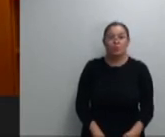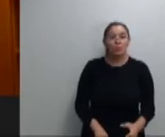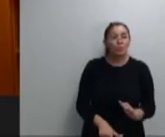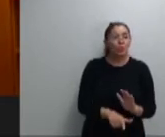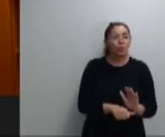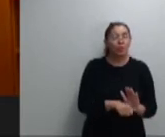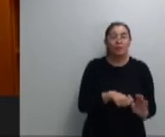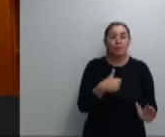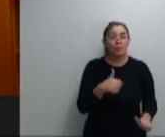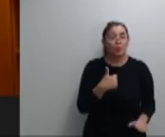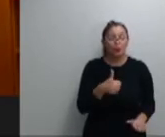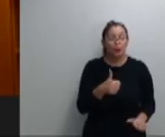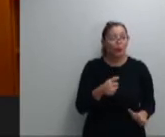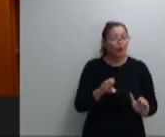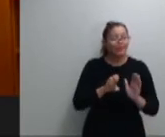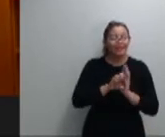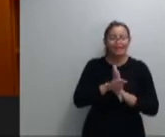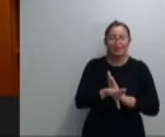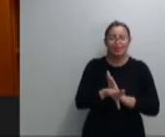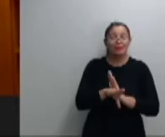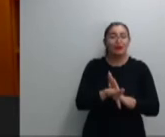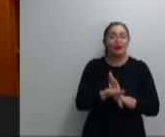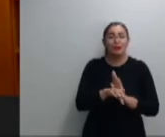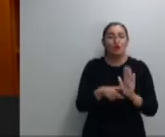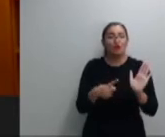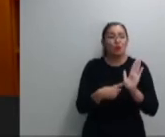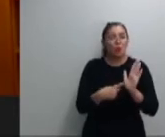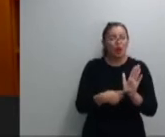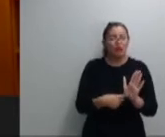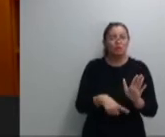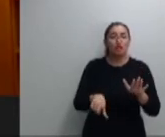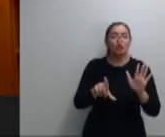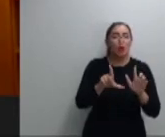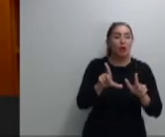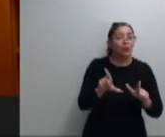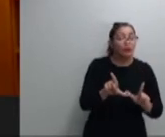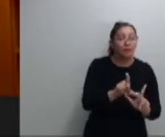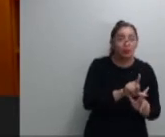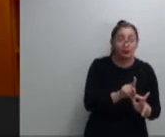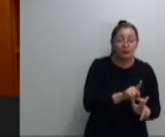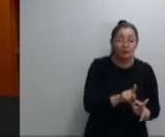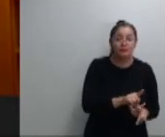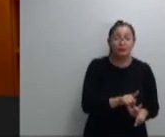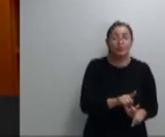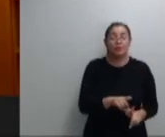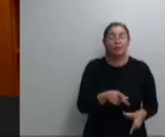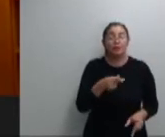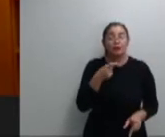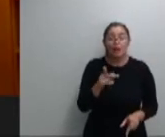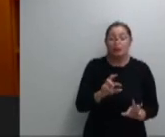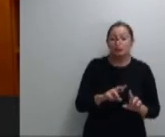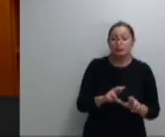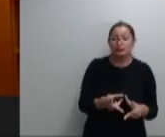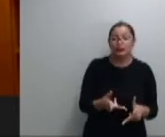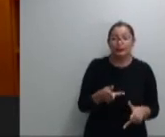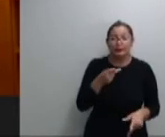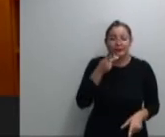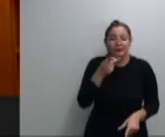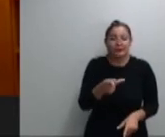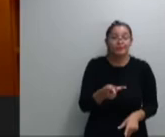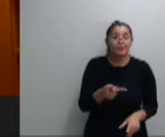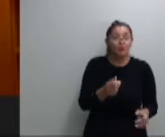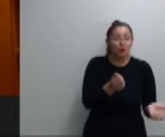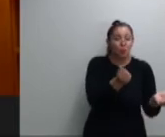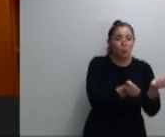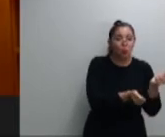emenda, eu transcrevo a legislação da espécie que distingue quando quis falar em veículos e